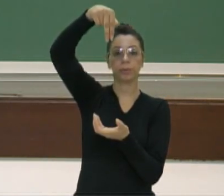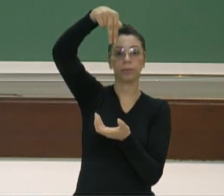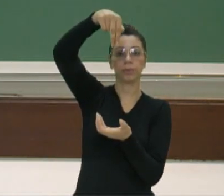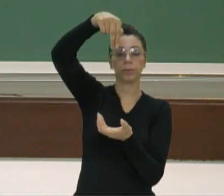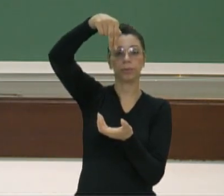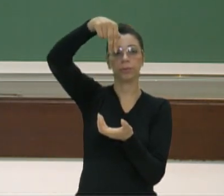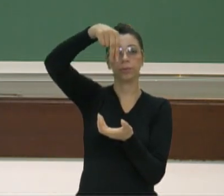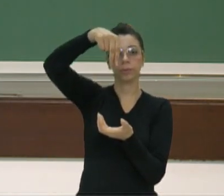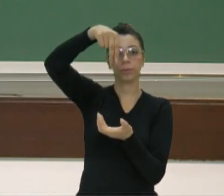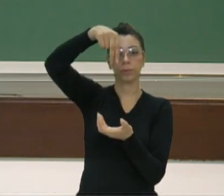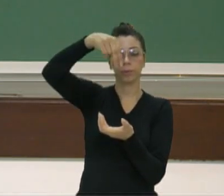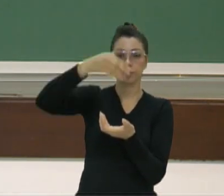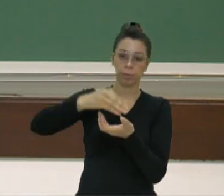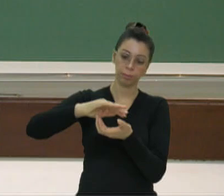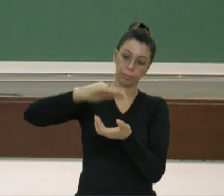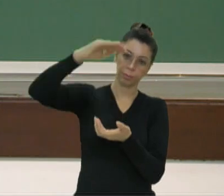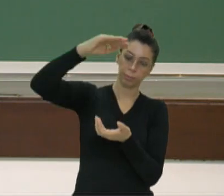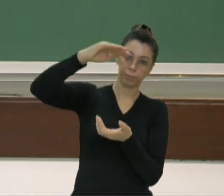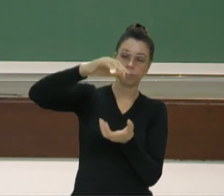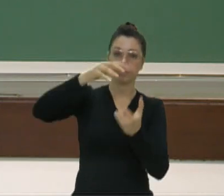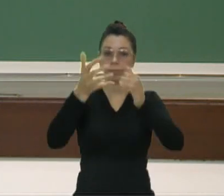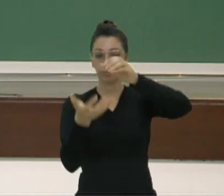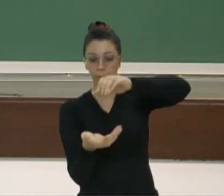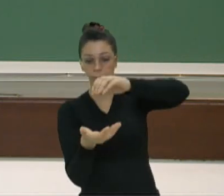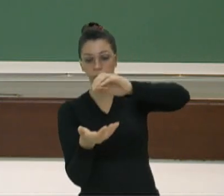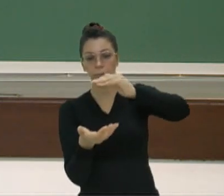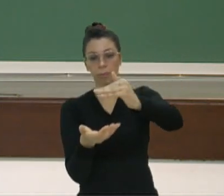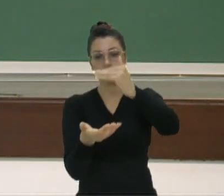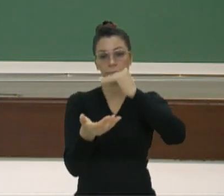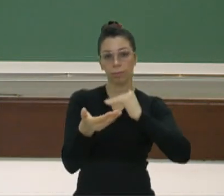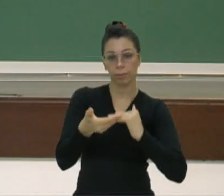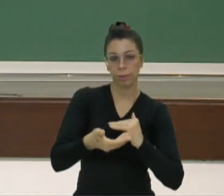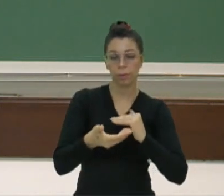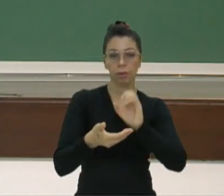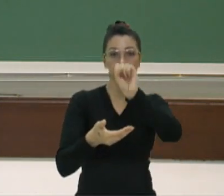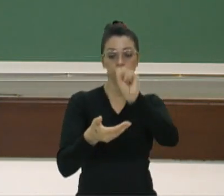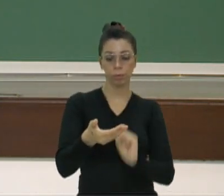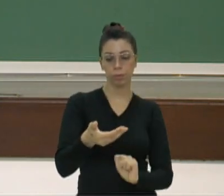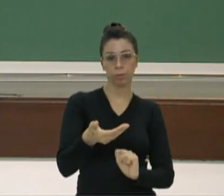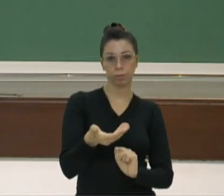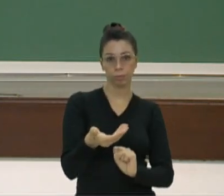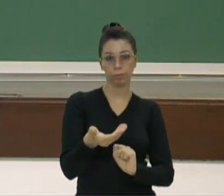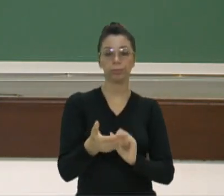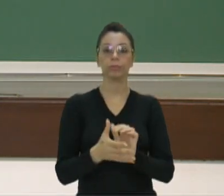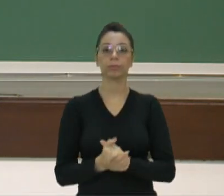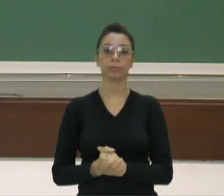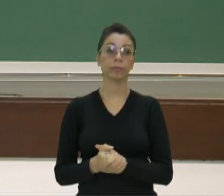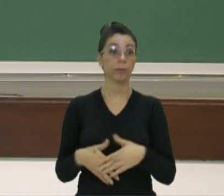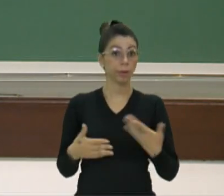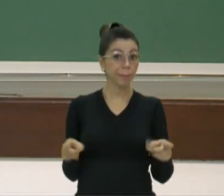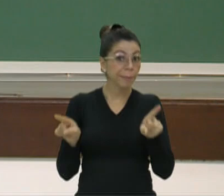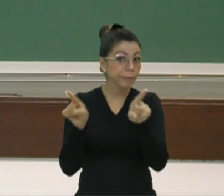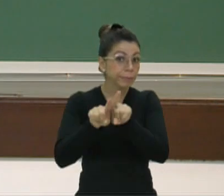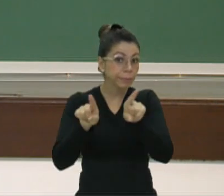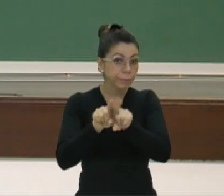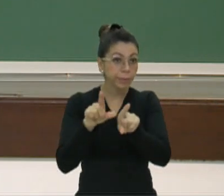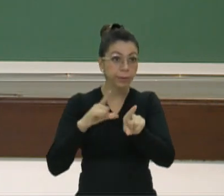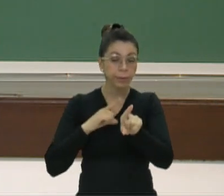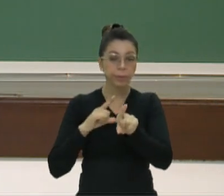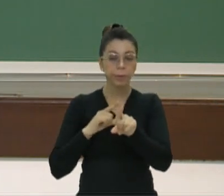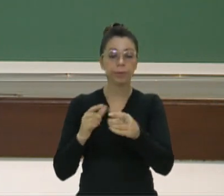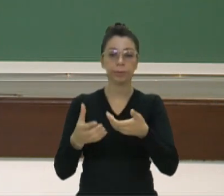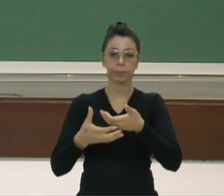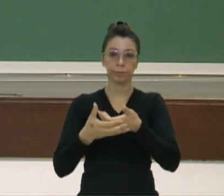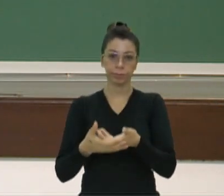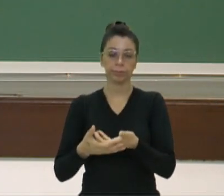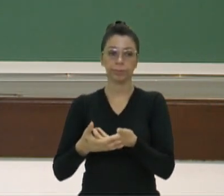hemisfério, metade da esfera de cima, e hemisfério sul, metade da esfera de baixo. Também na parte